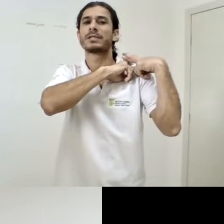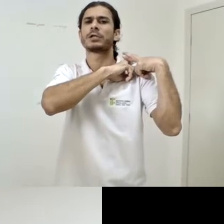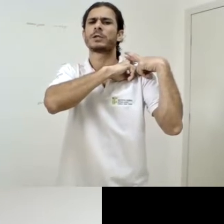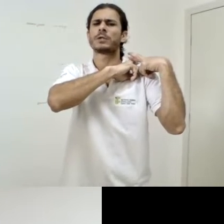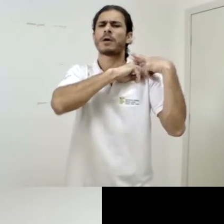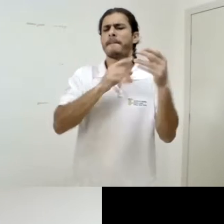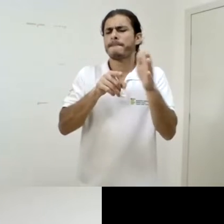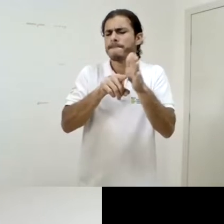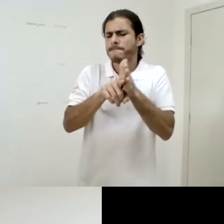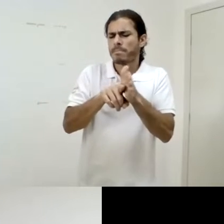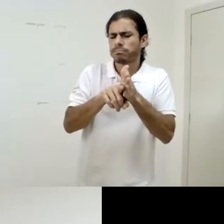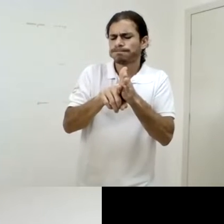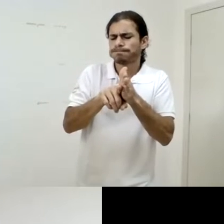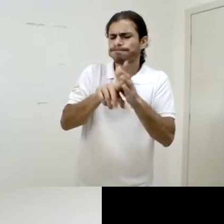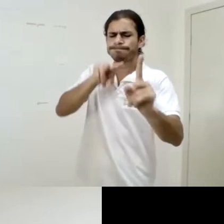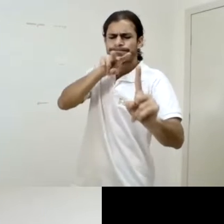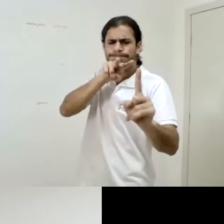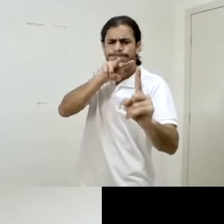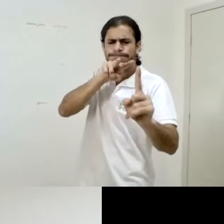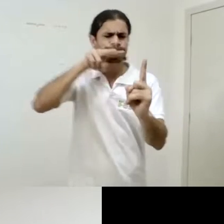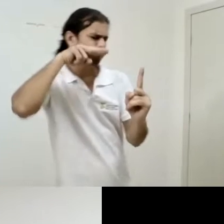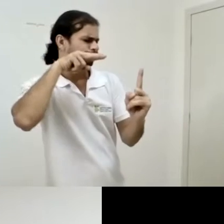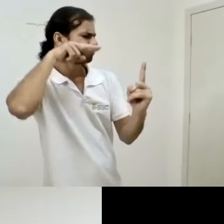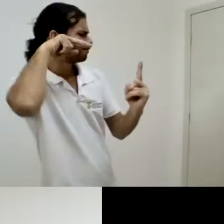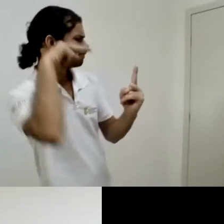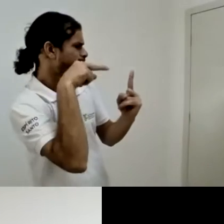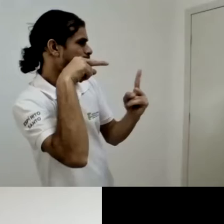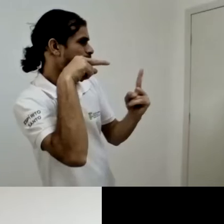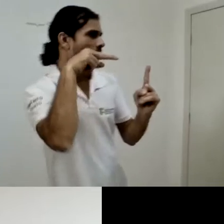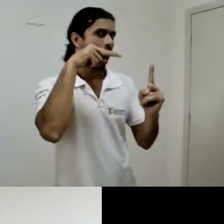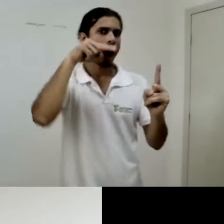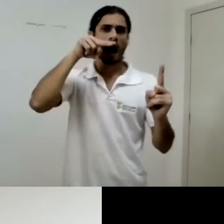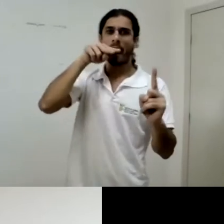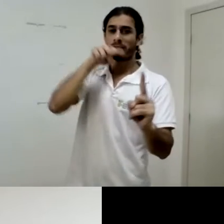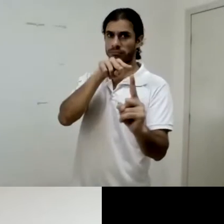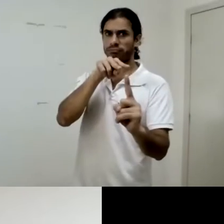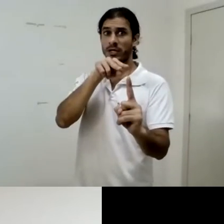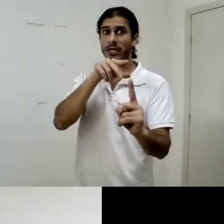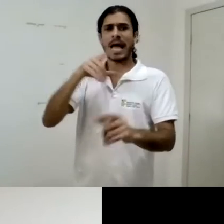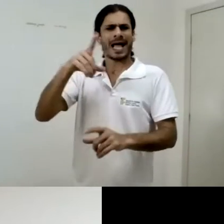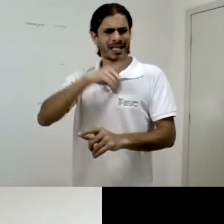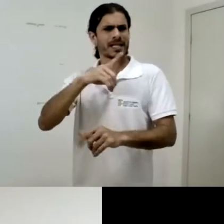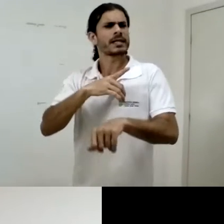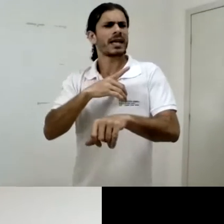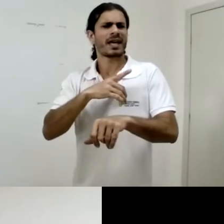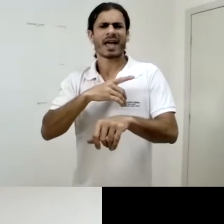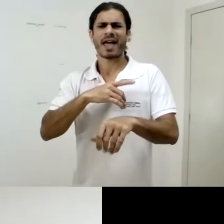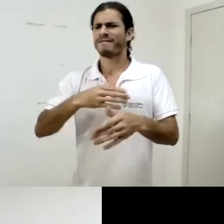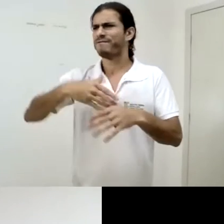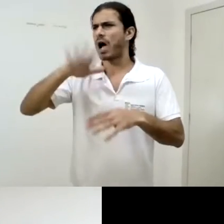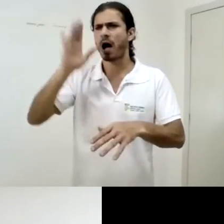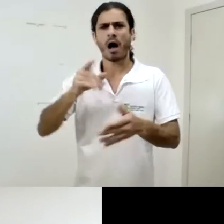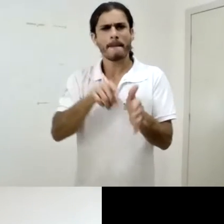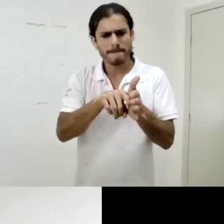Todo mundo já estudou a prática de ensino? Tem várias pesquisas sobre prática de ensino? Claro. Todo mundo já estudou sobre estágio?